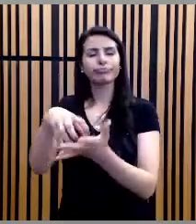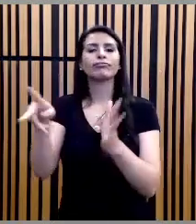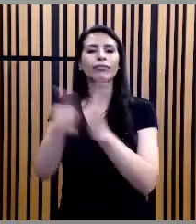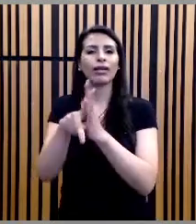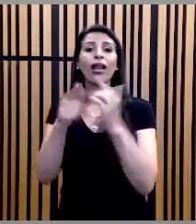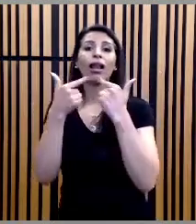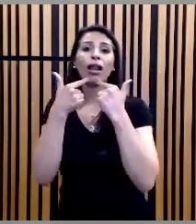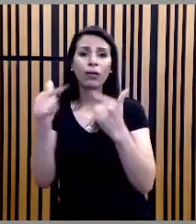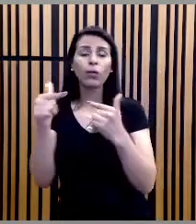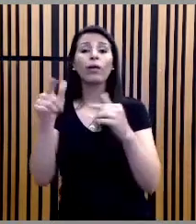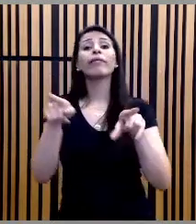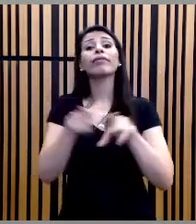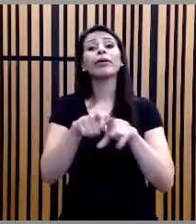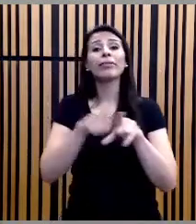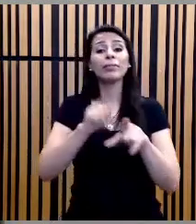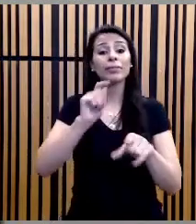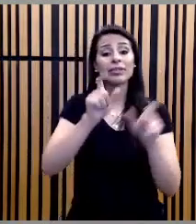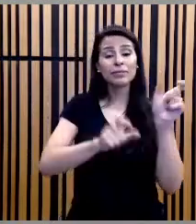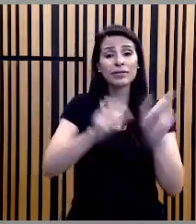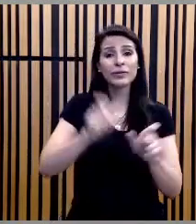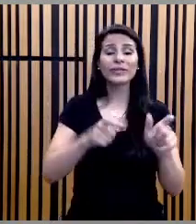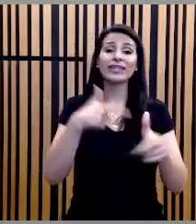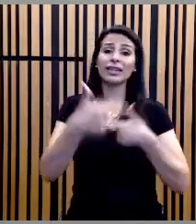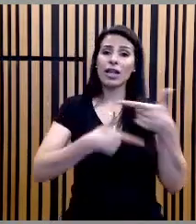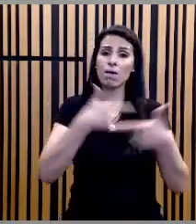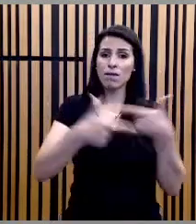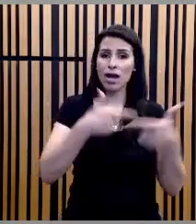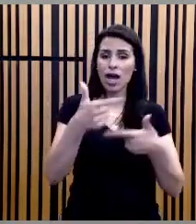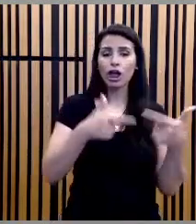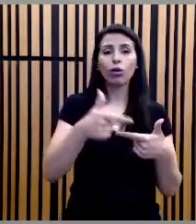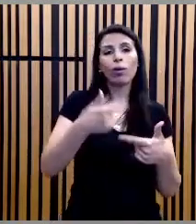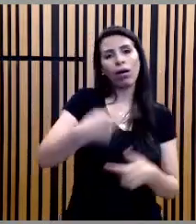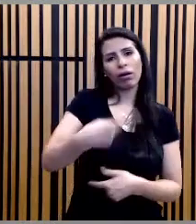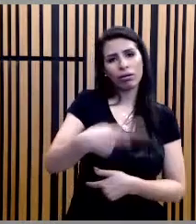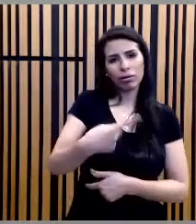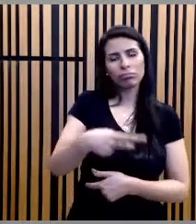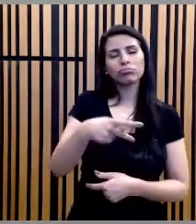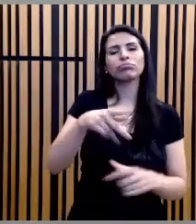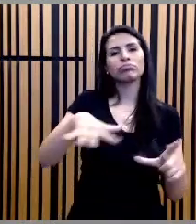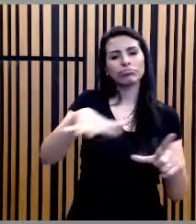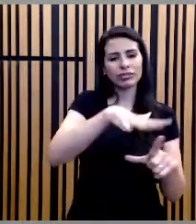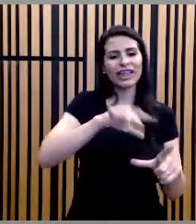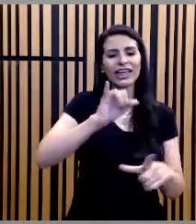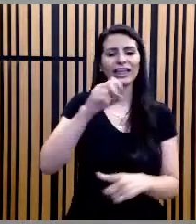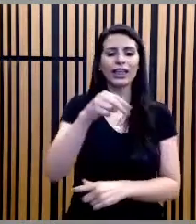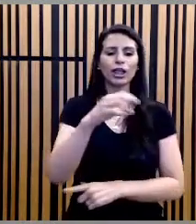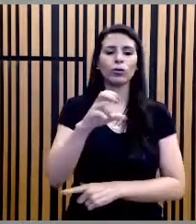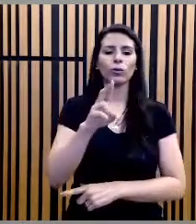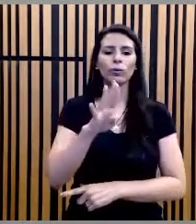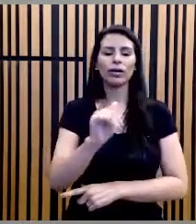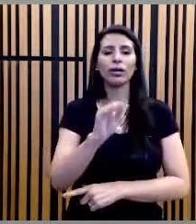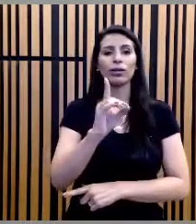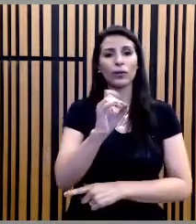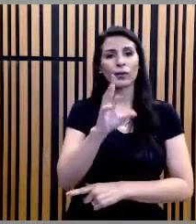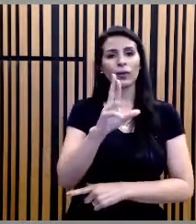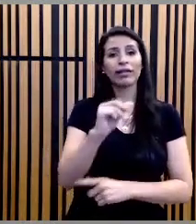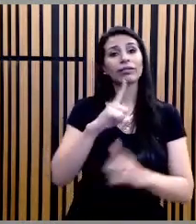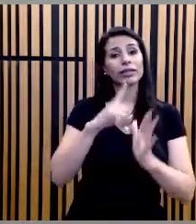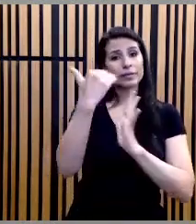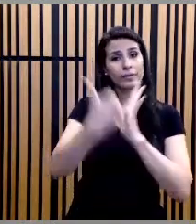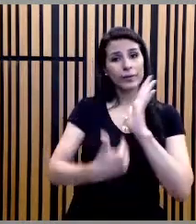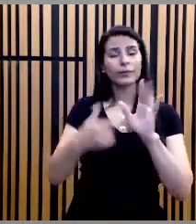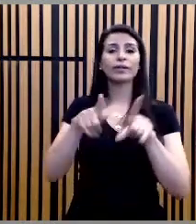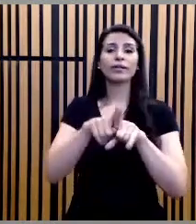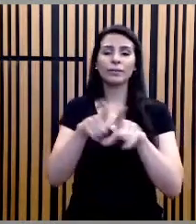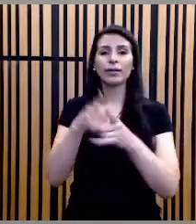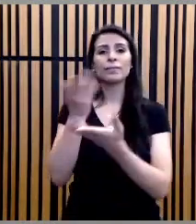os colaboradores do parque, da incubadora, ele tem desconto, né, nessa qualificação. E tem toda essa parte aí, então, pessoal,